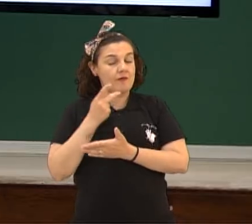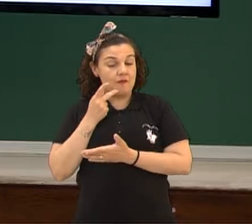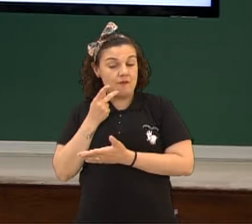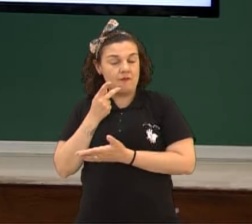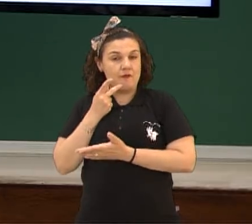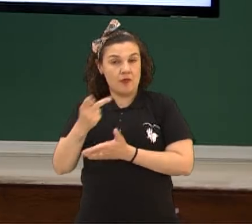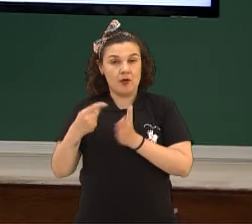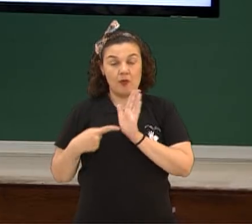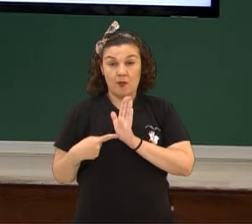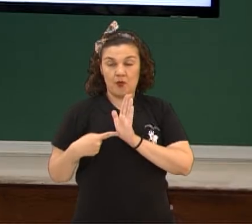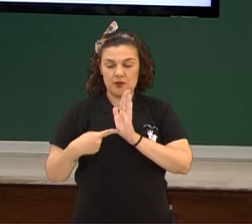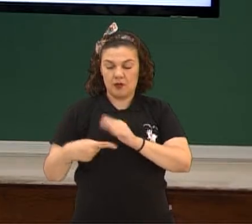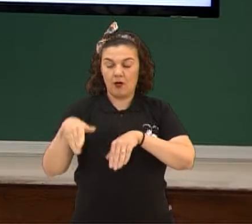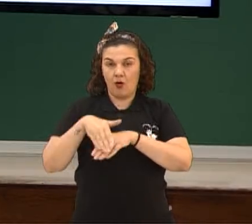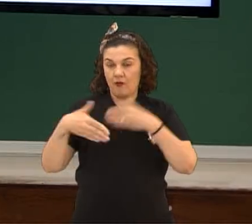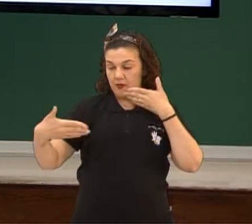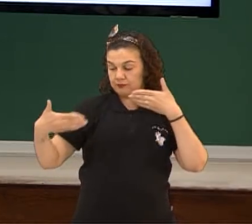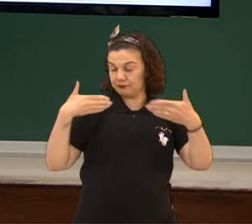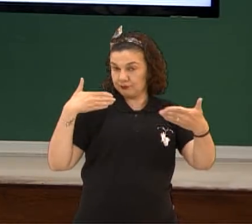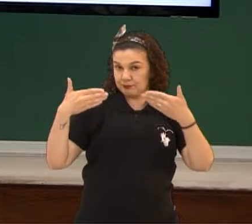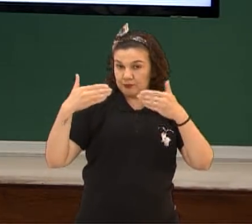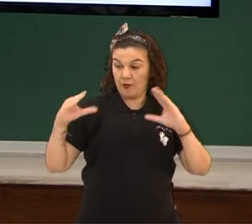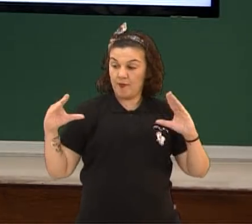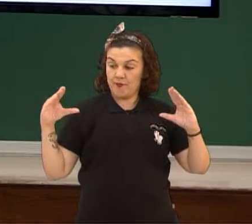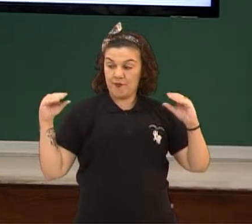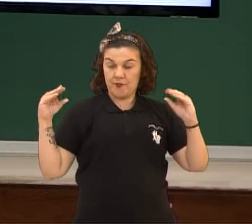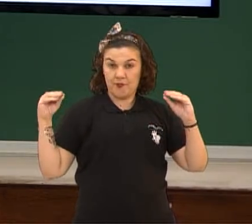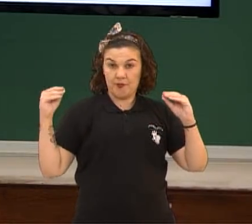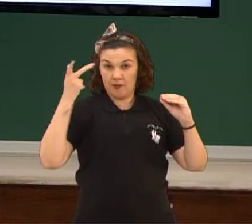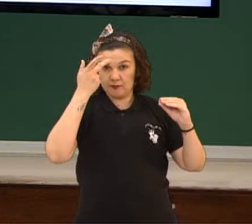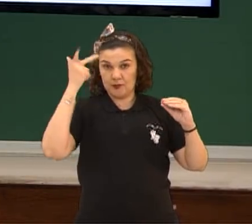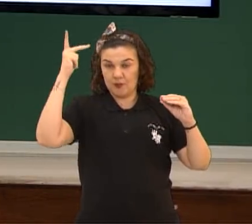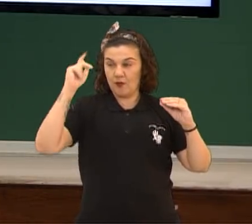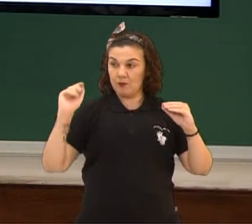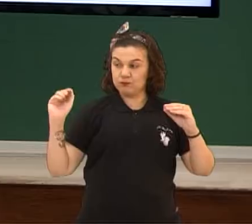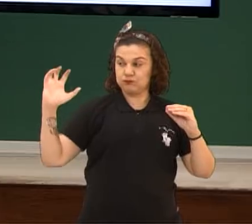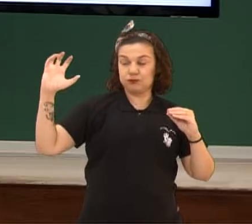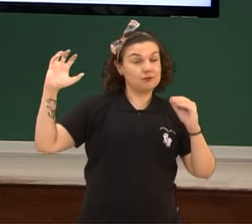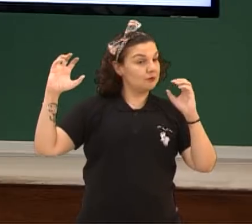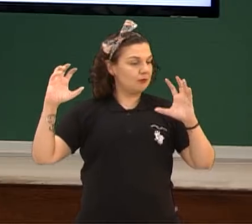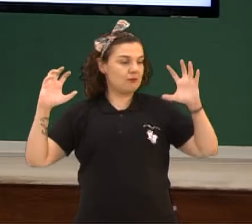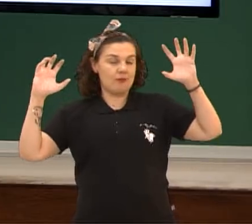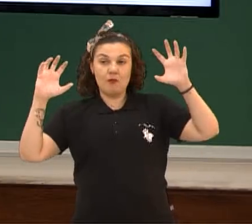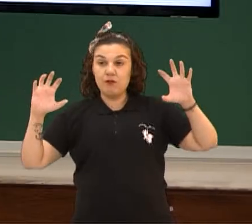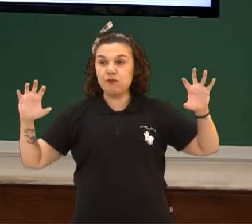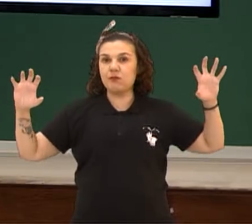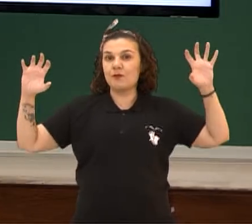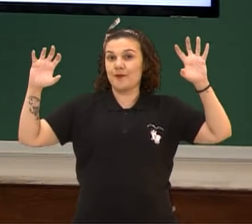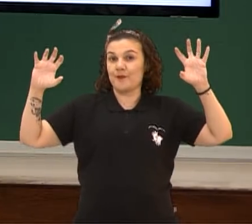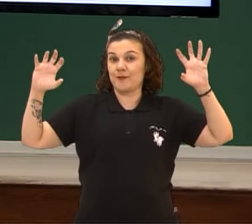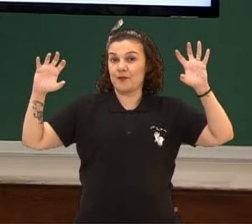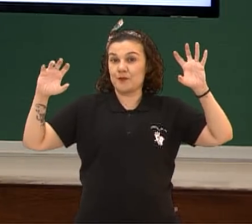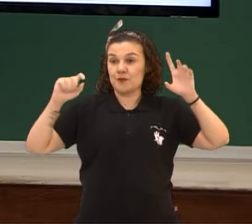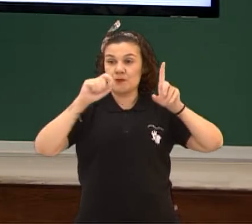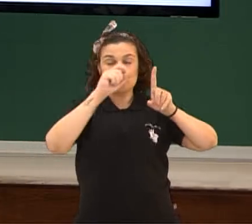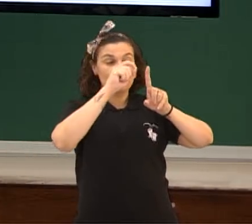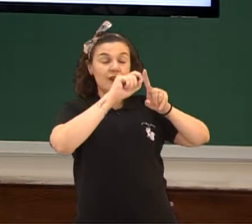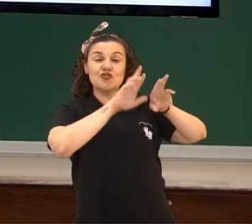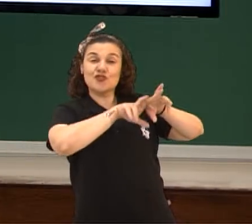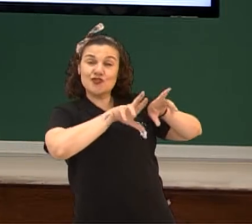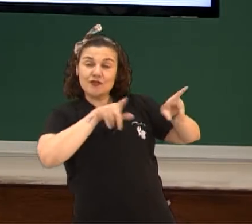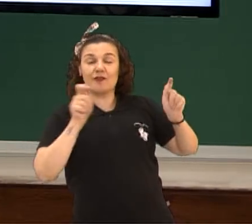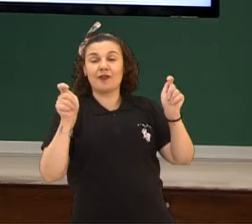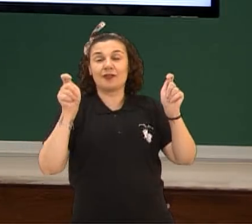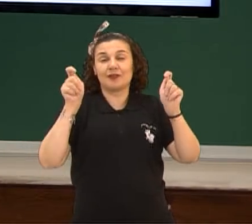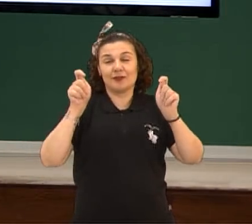a presença de diálogo, a presença de fala de qualquer personagem, pode ser utilizado vários tipos de balões. Esses